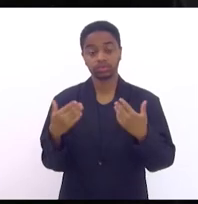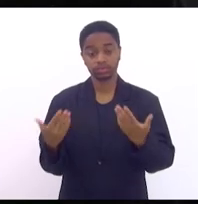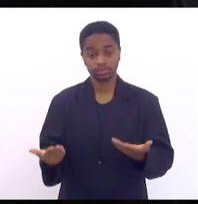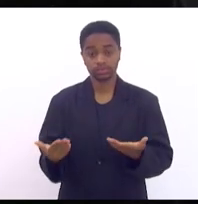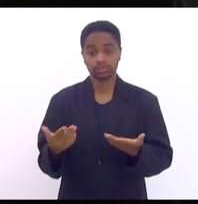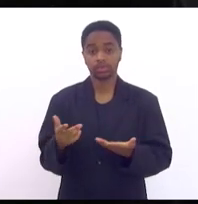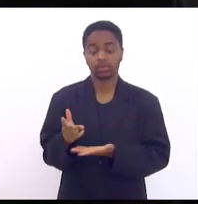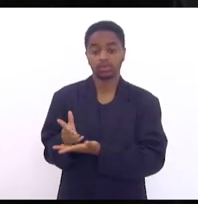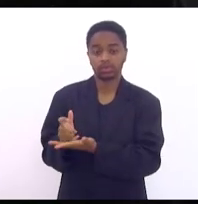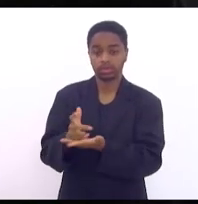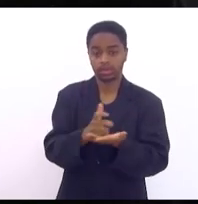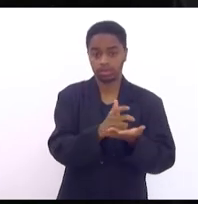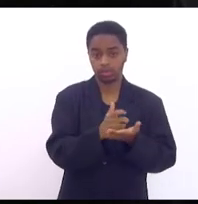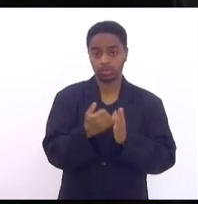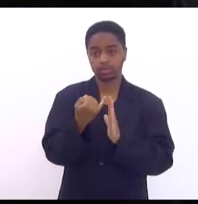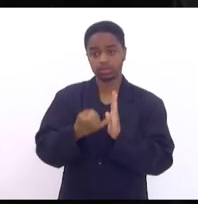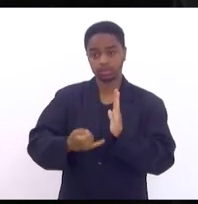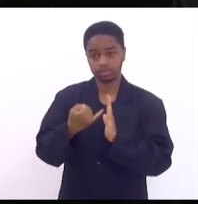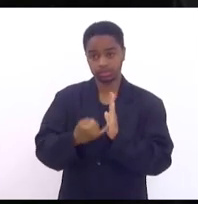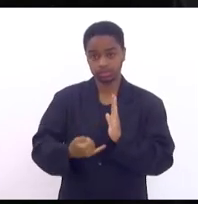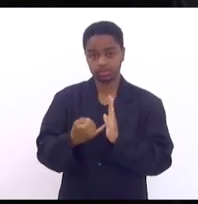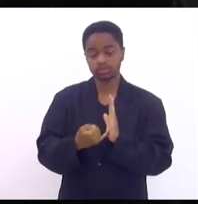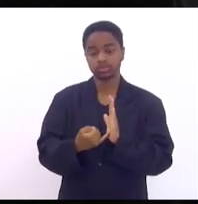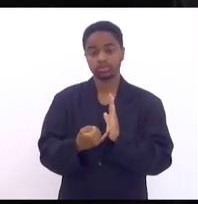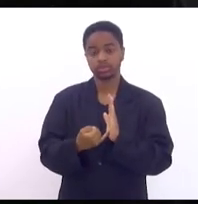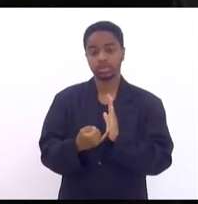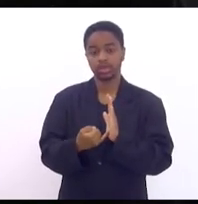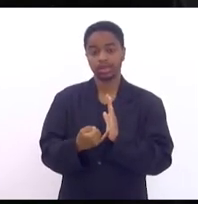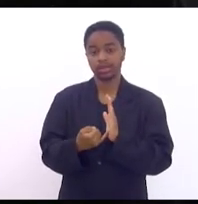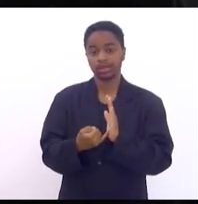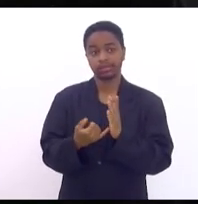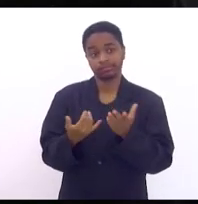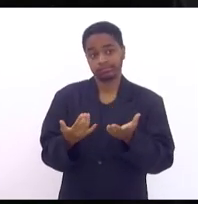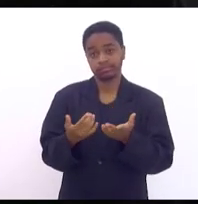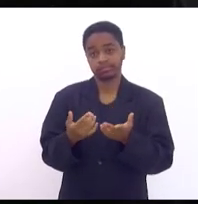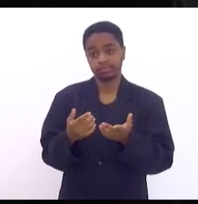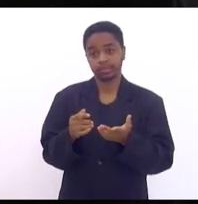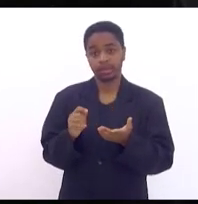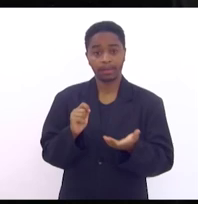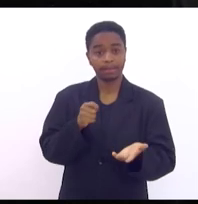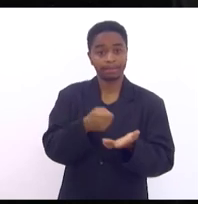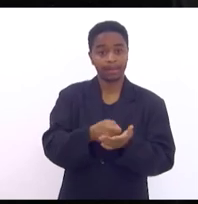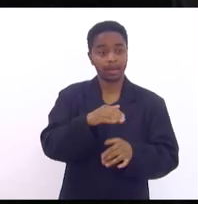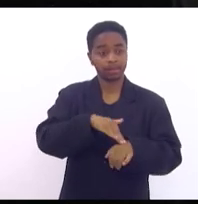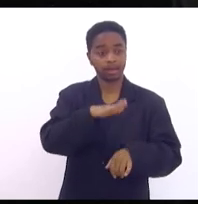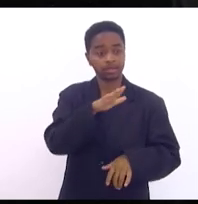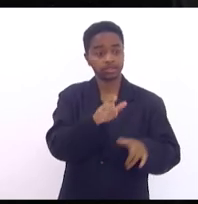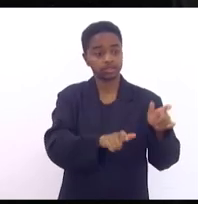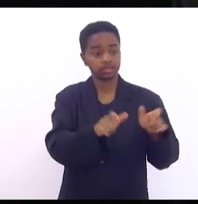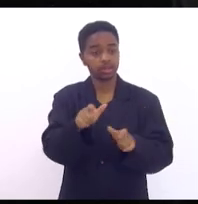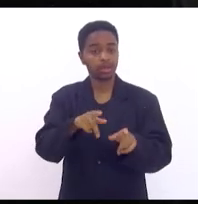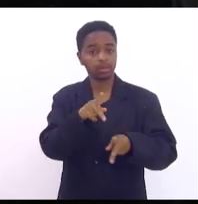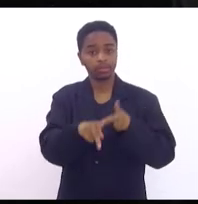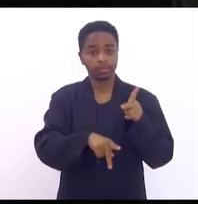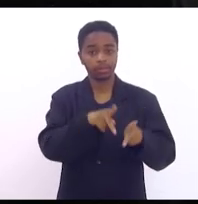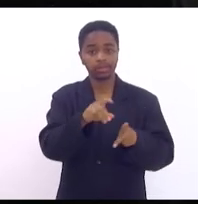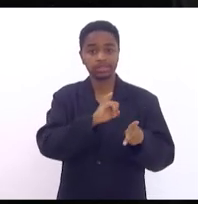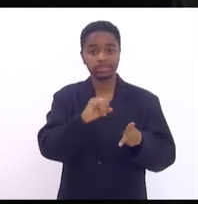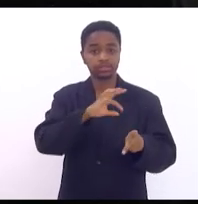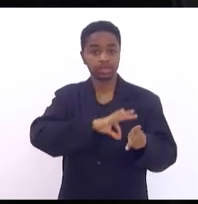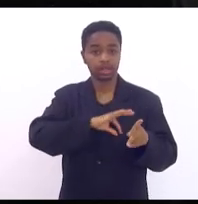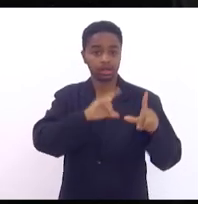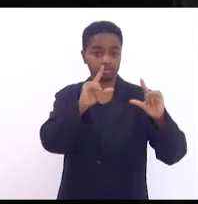carga tributária dos impostos indiretos é maior para a taxa de consumo daqueles trabalhadores que recebem